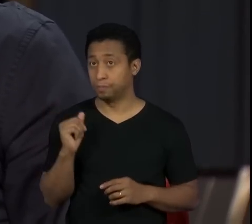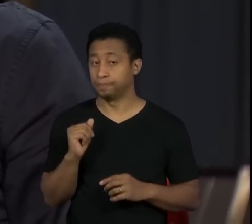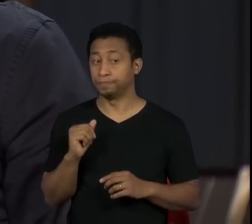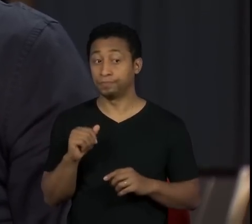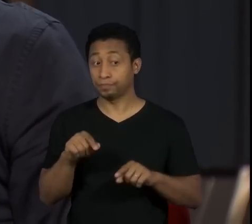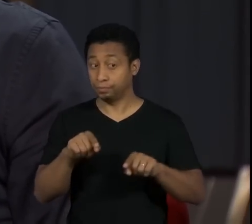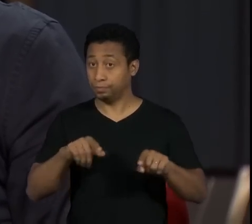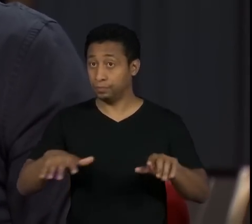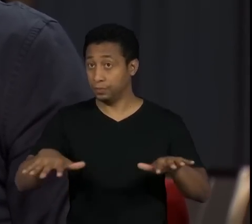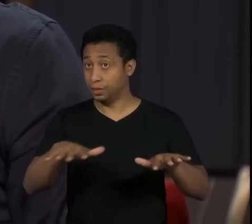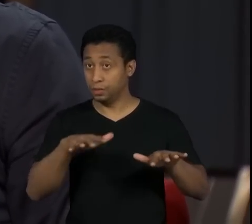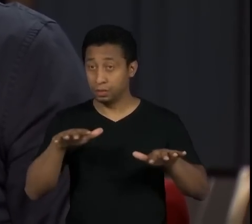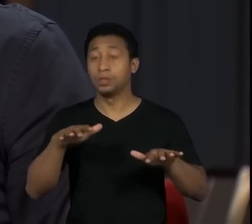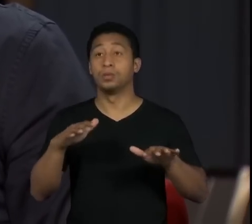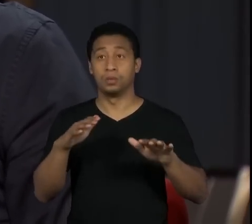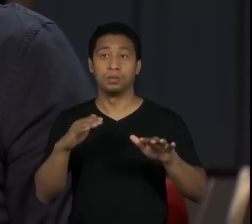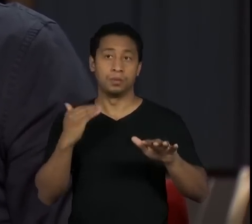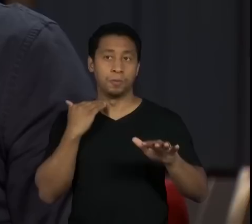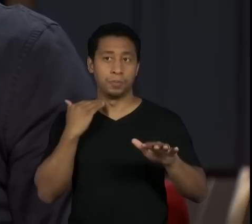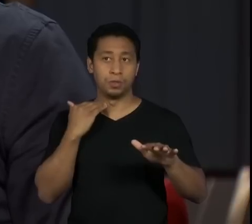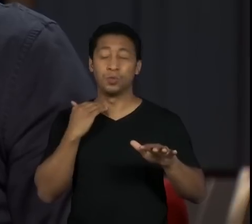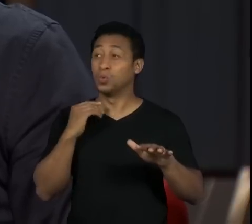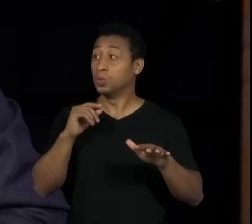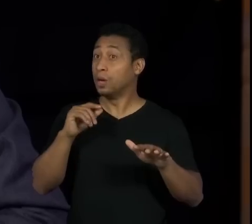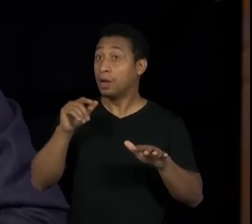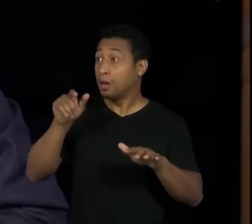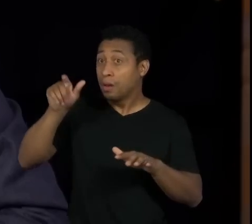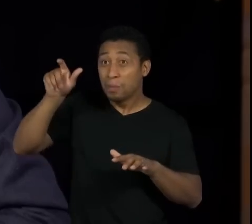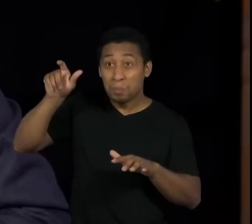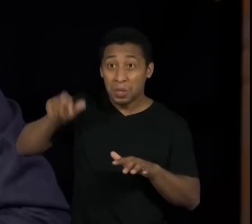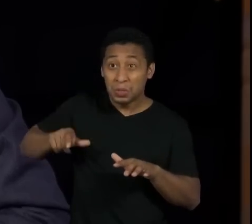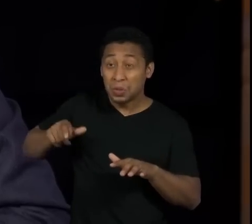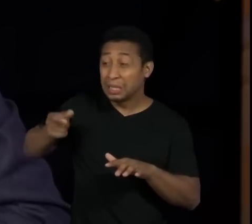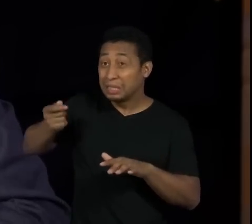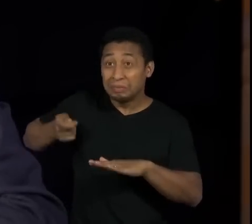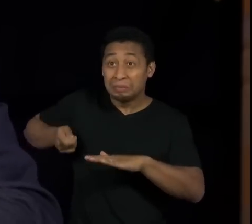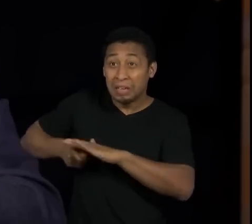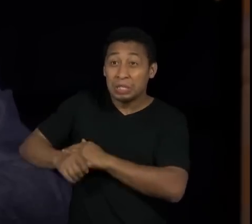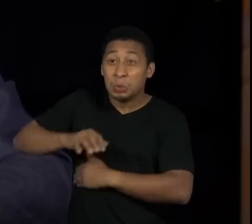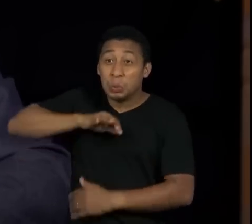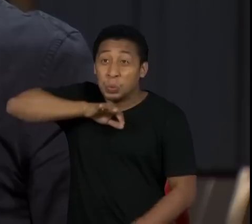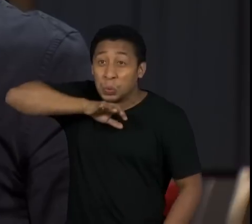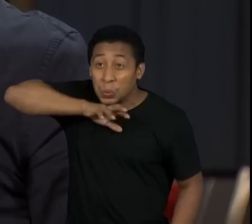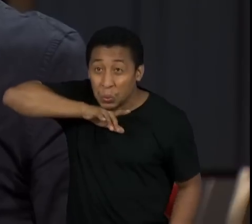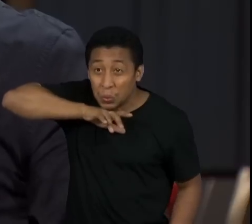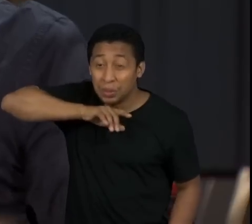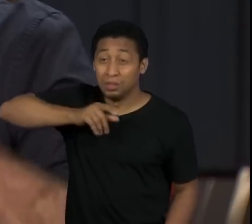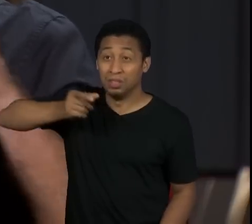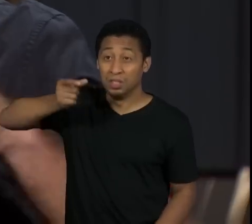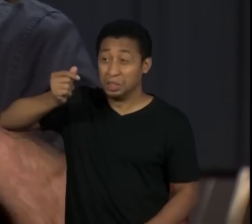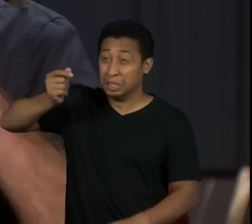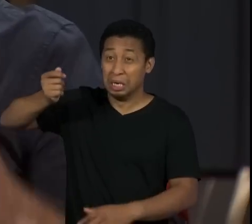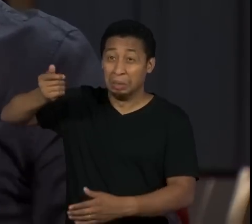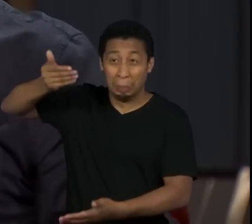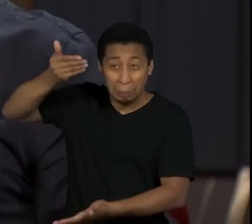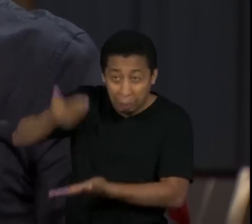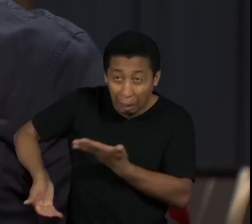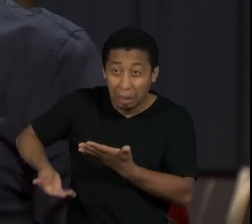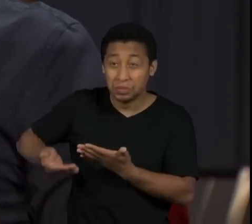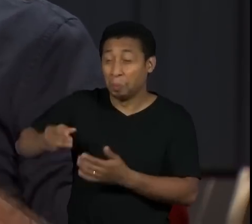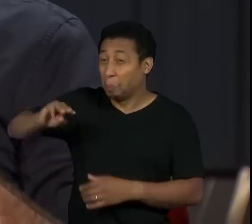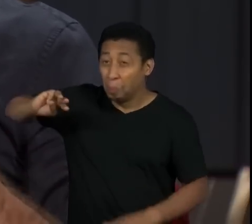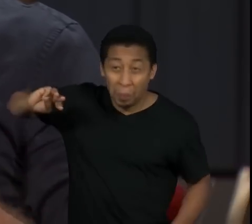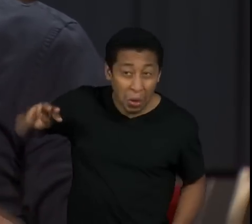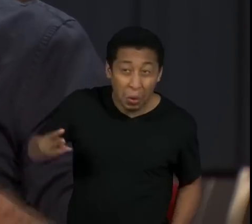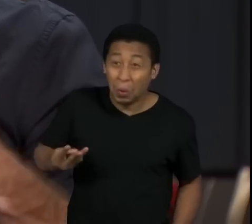perde tanto dinheiro operando e erra tanto que nem o Paulo Guedes. O cara perde, assim, milhões e milhões de